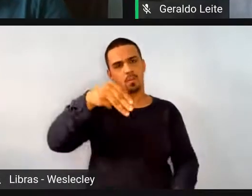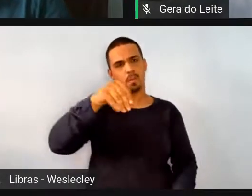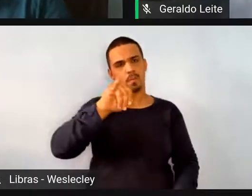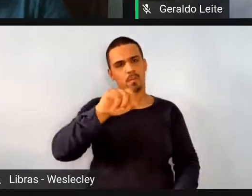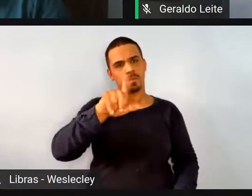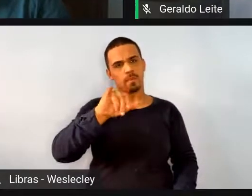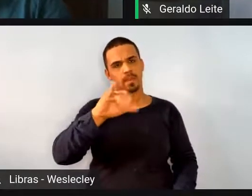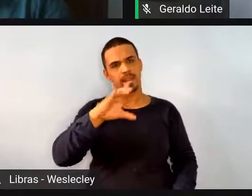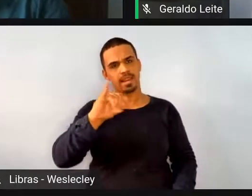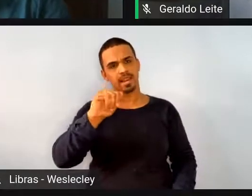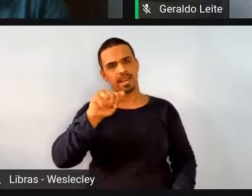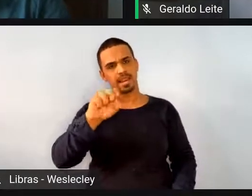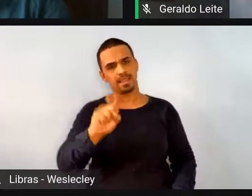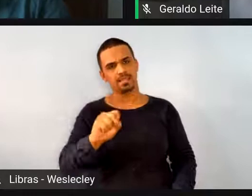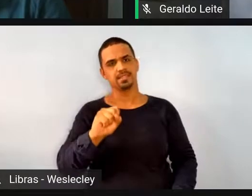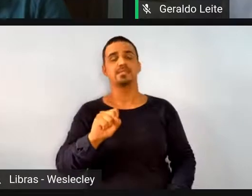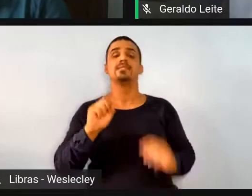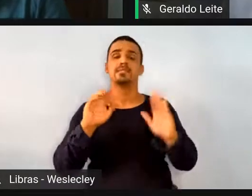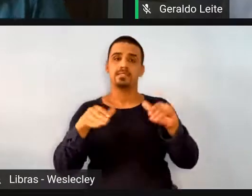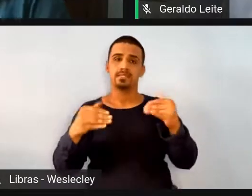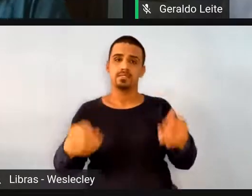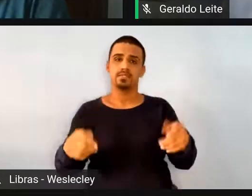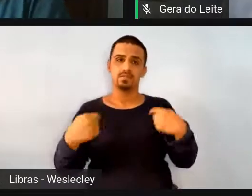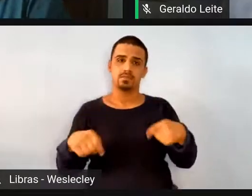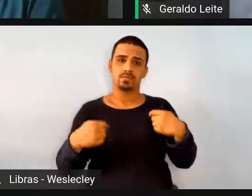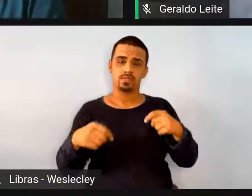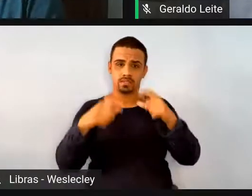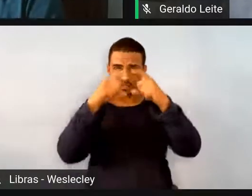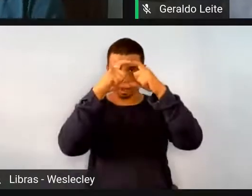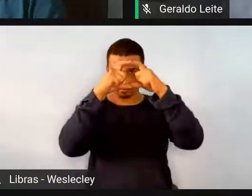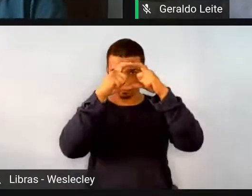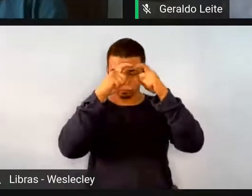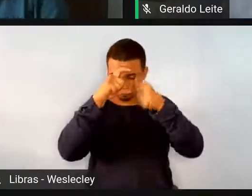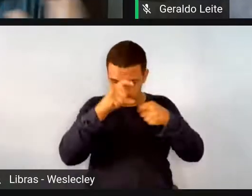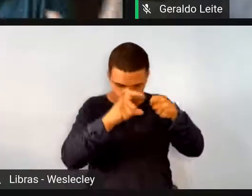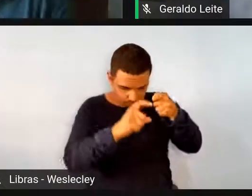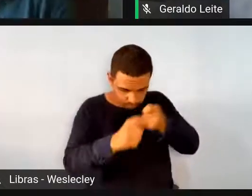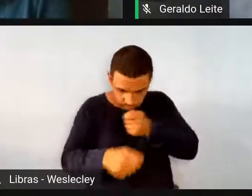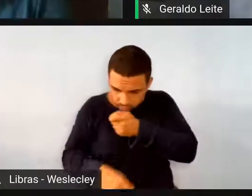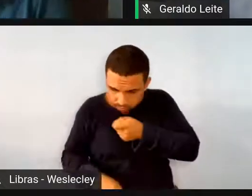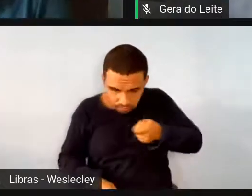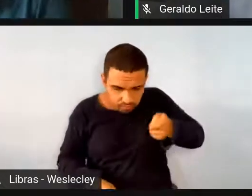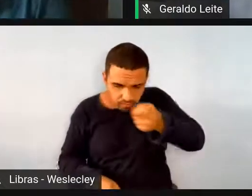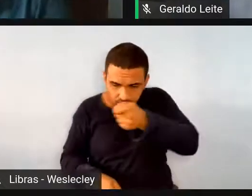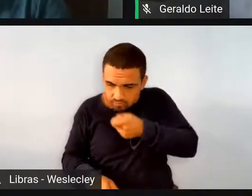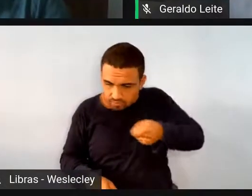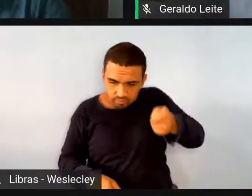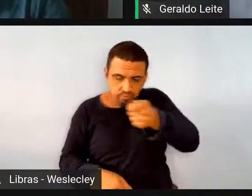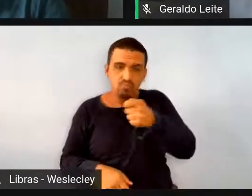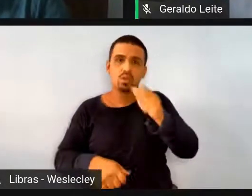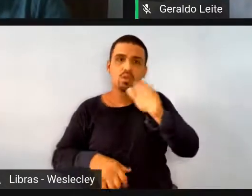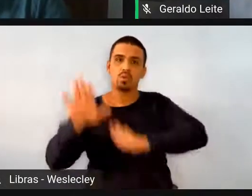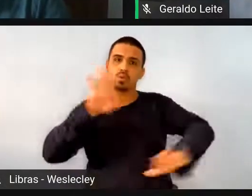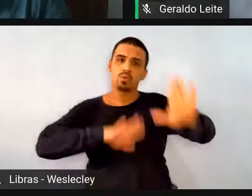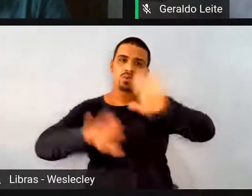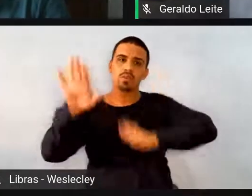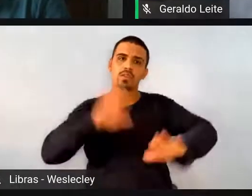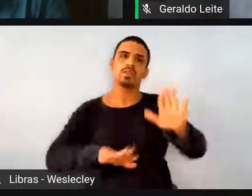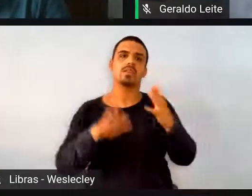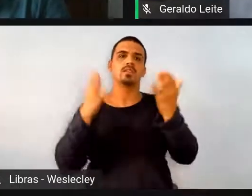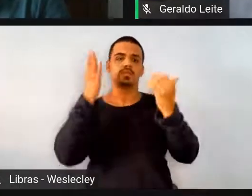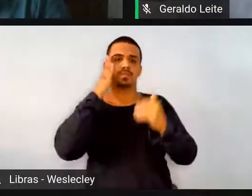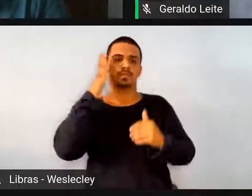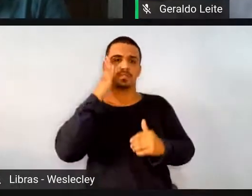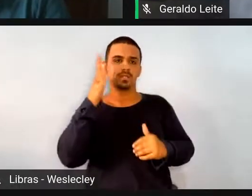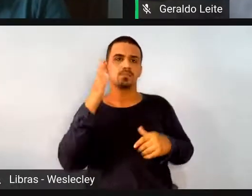Então, é preciso olhar com lupa, com cuidado e formular um juízo que vai além apenas do mapa dos fluxos de recursos. É